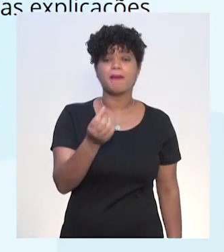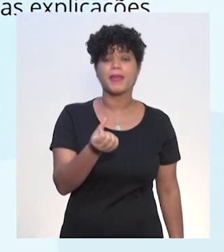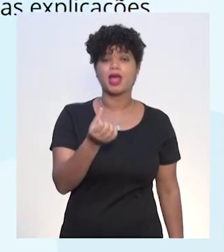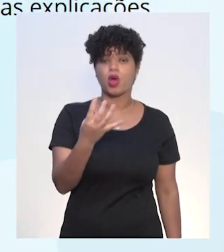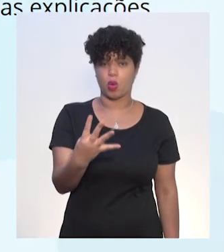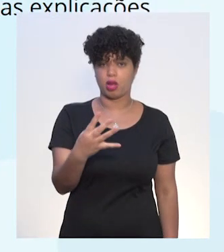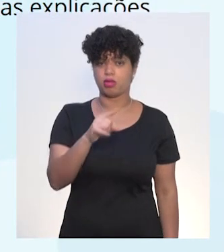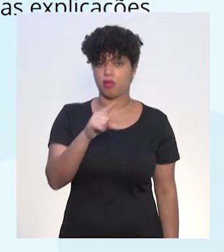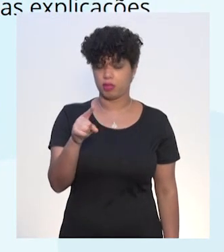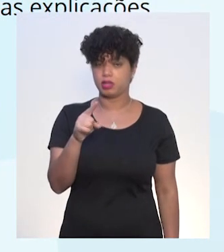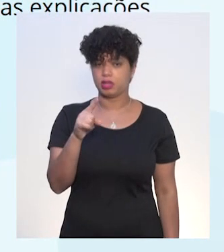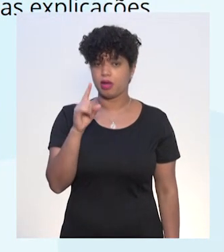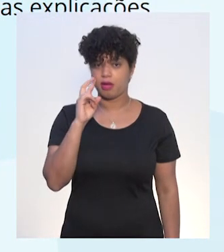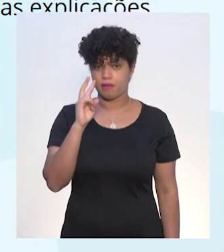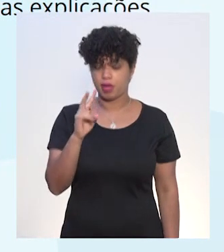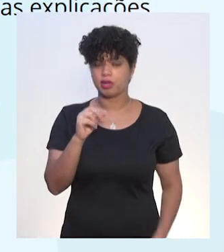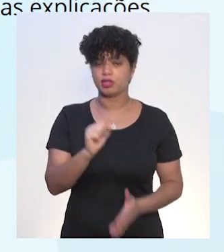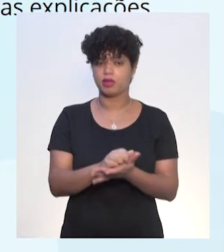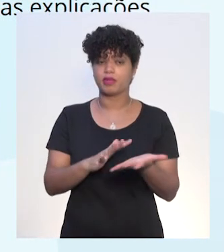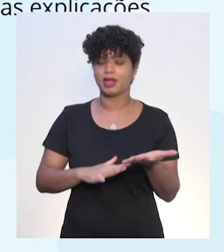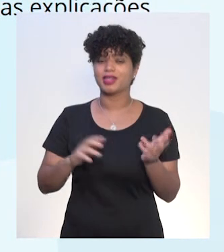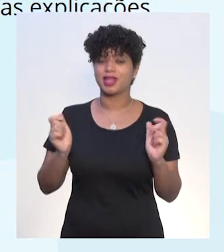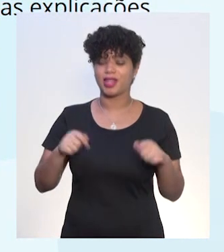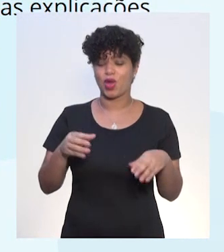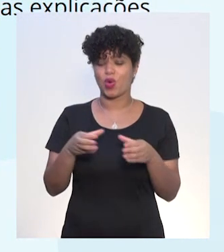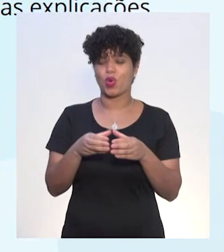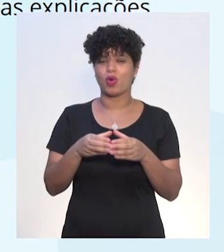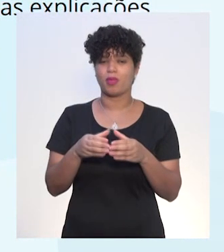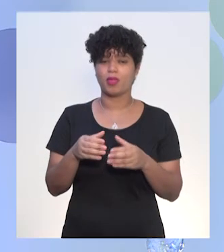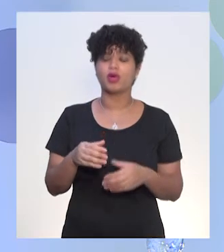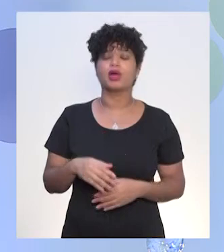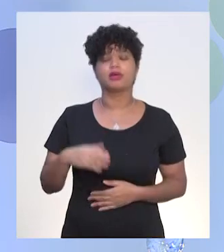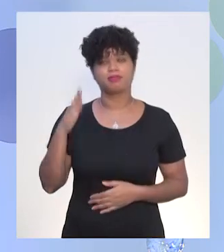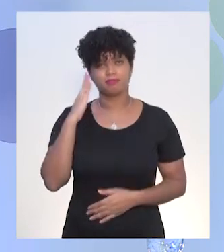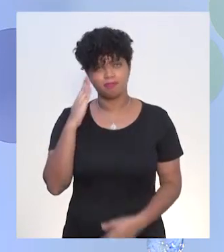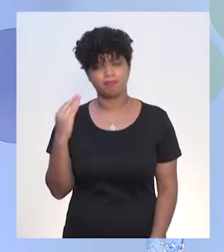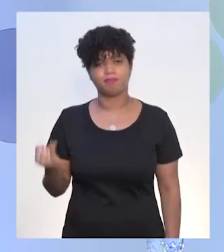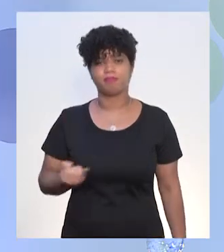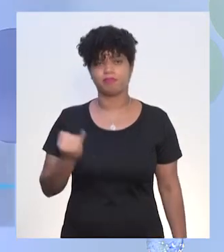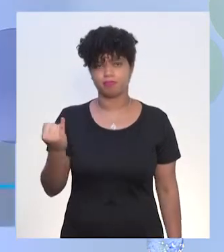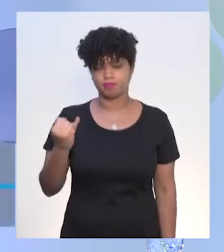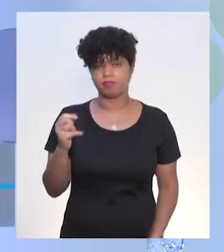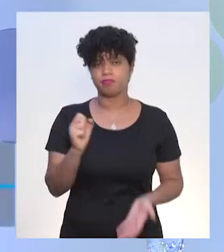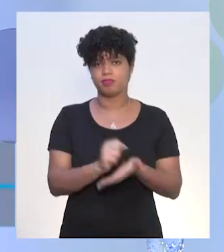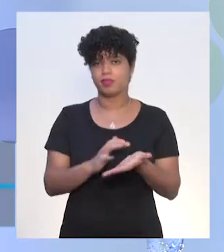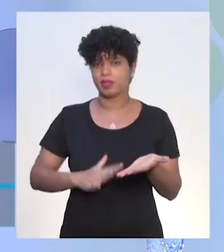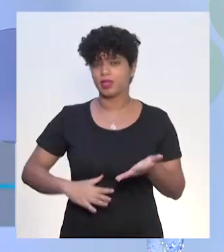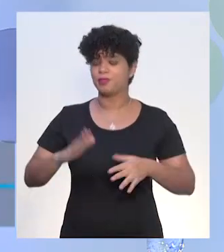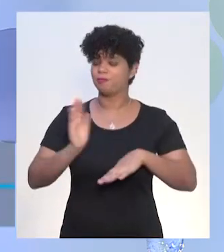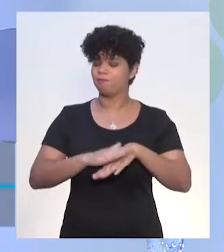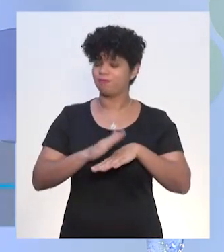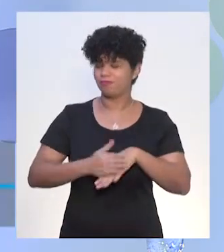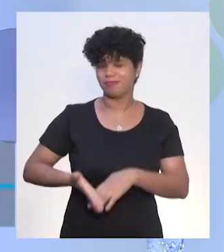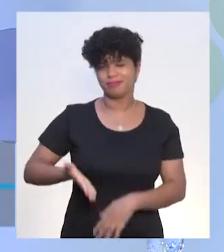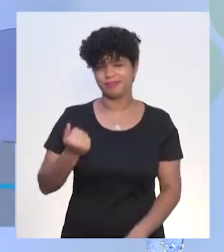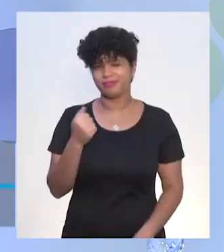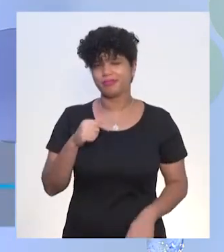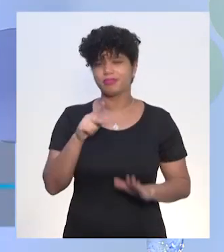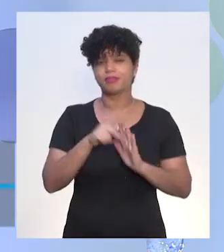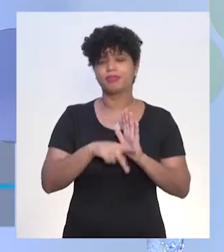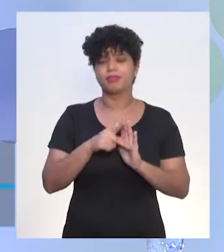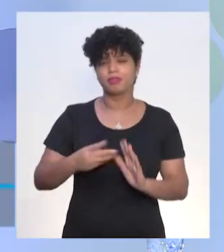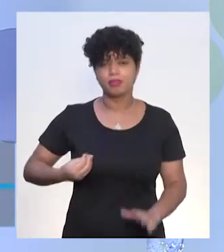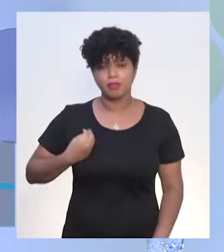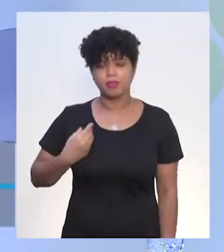264 é uma dinâmica e a gente sabe que é muito importante a gente fala de atividades mão na massa e projeto de vida